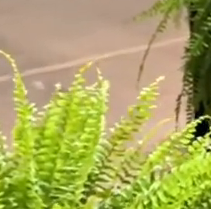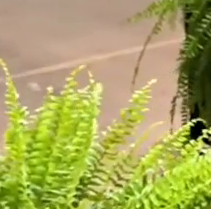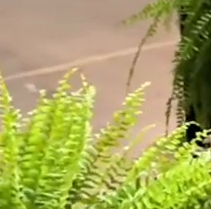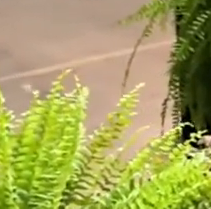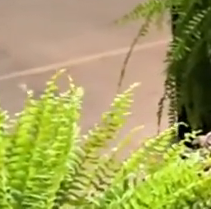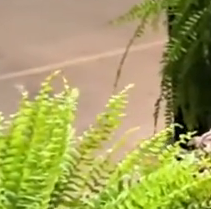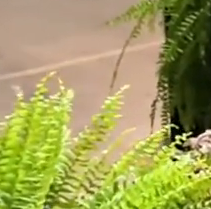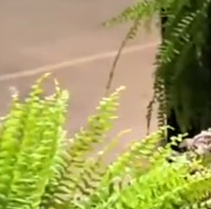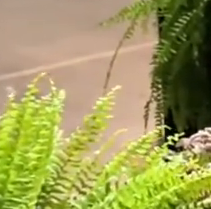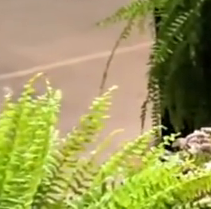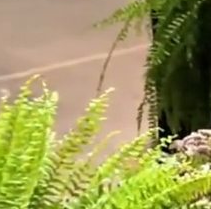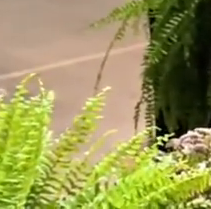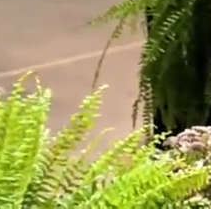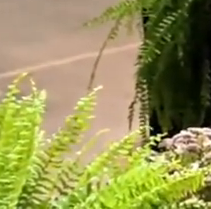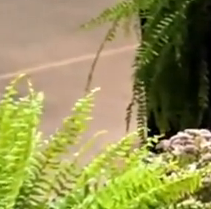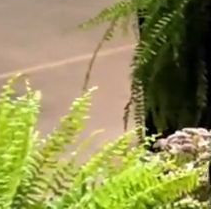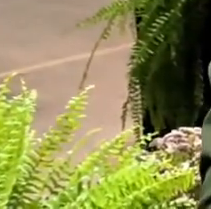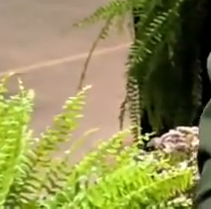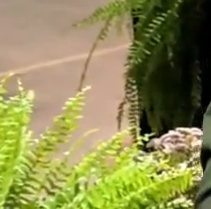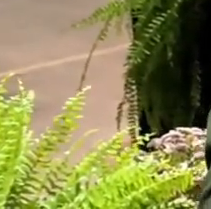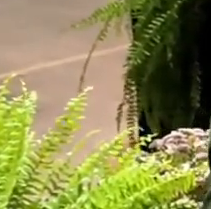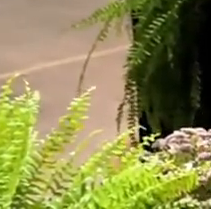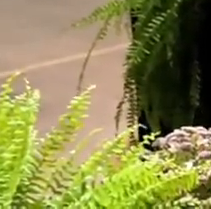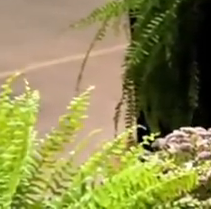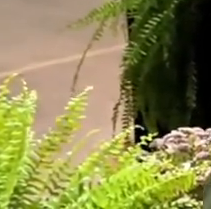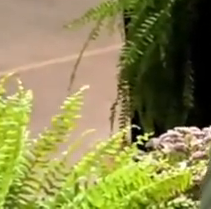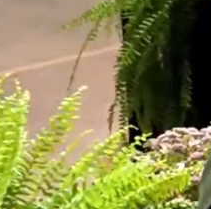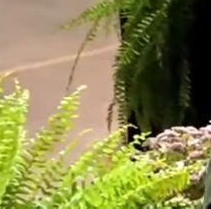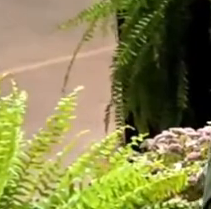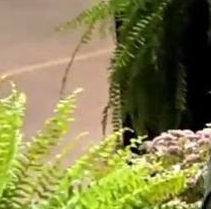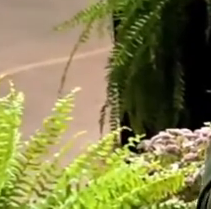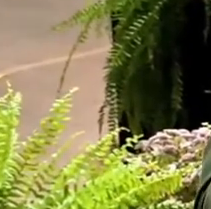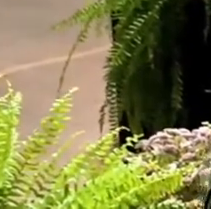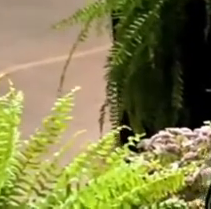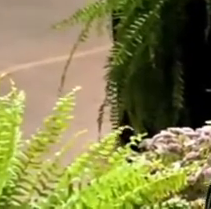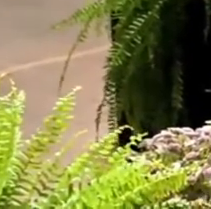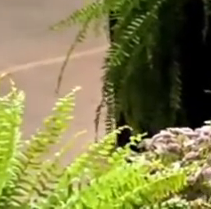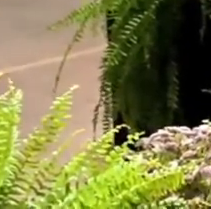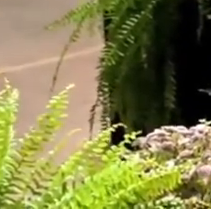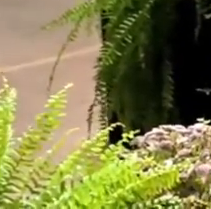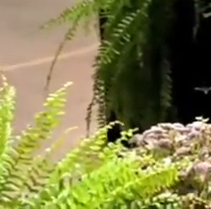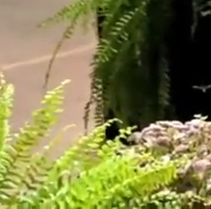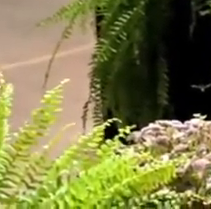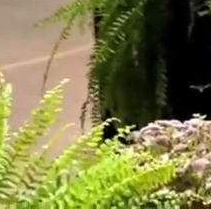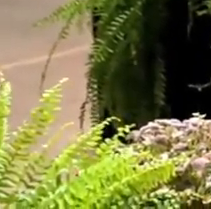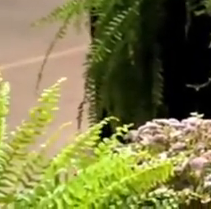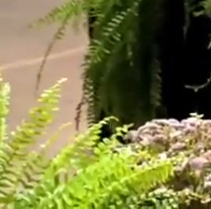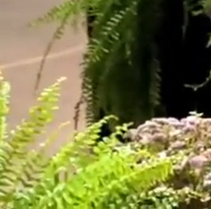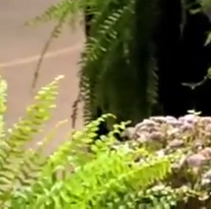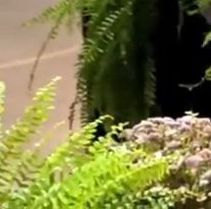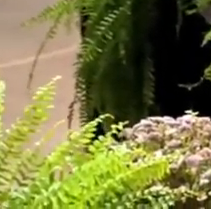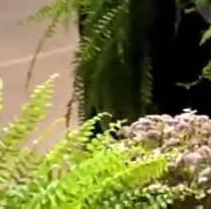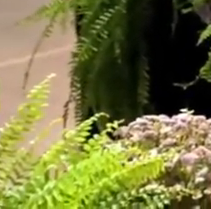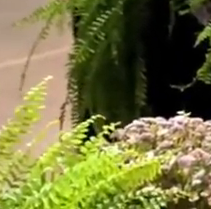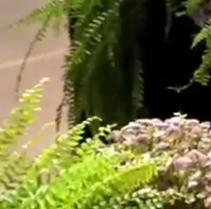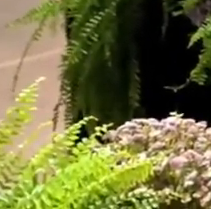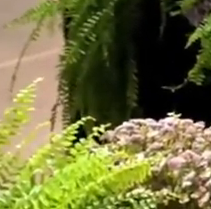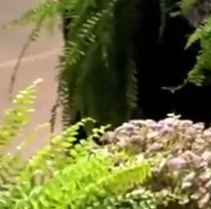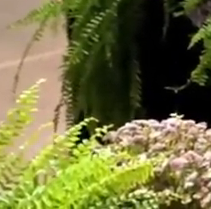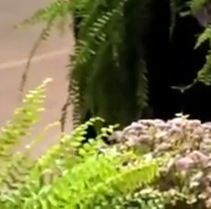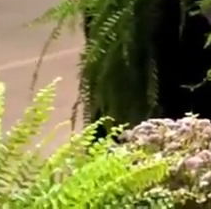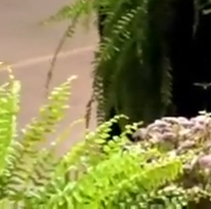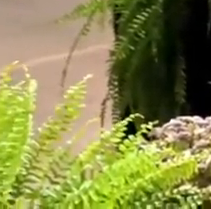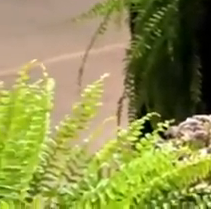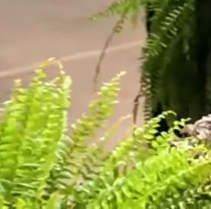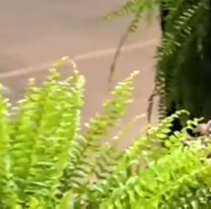de Deus e estará cantando o cantor Davi Sacer eu convido você que é aquele que queremos e que hoje acompanhou essa